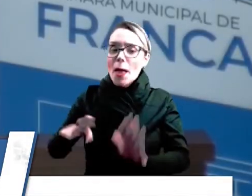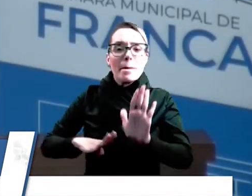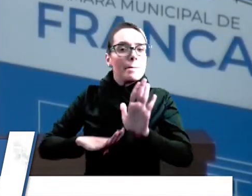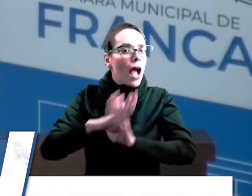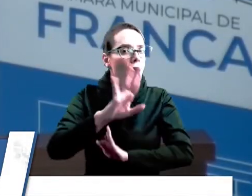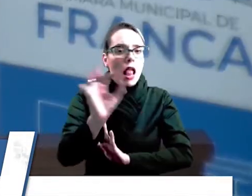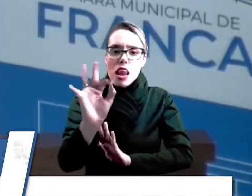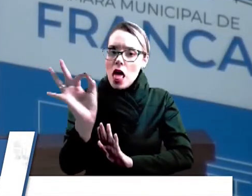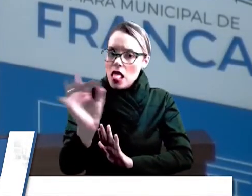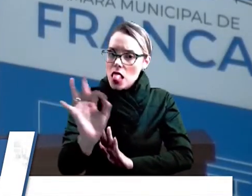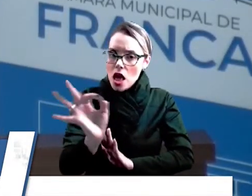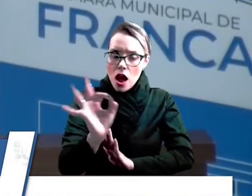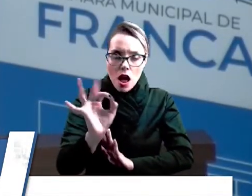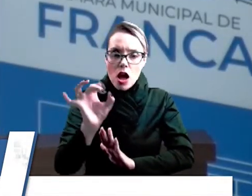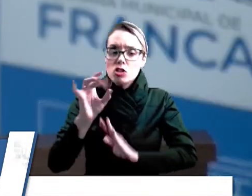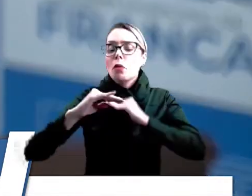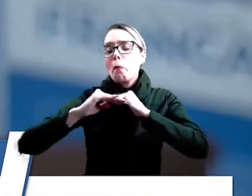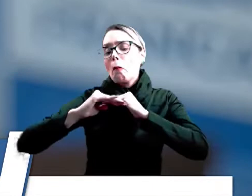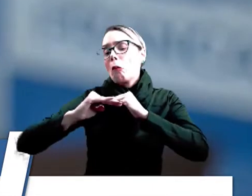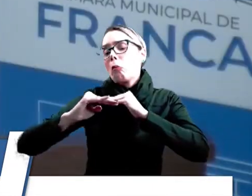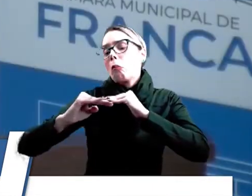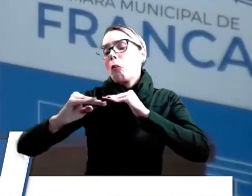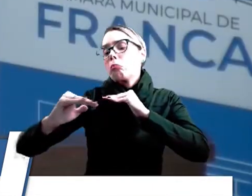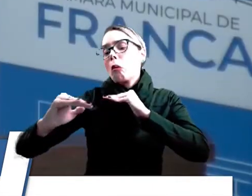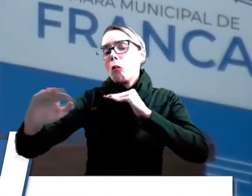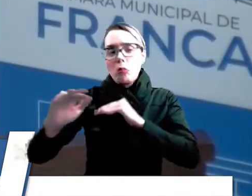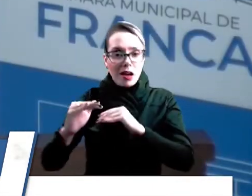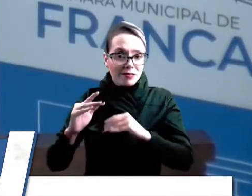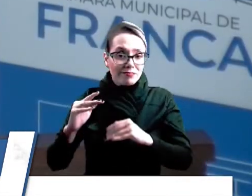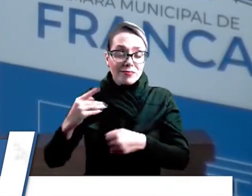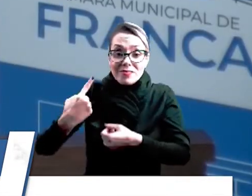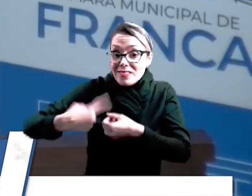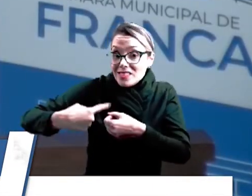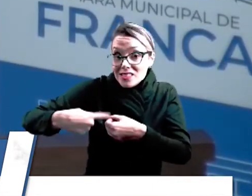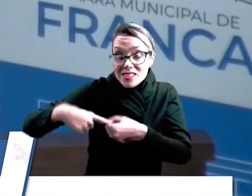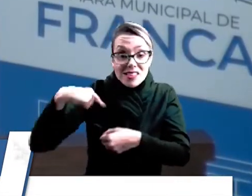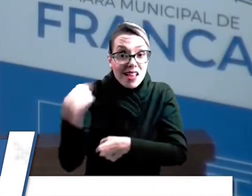é muito pequeno para a nossa cidade. Então nós precisamos dar